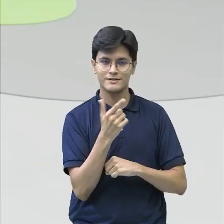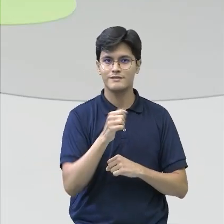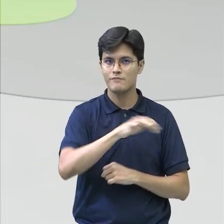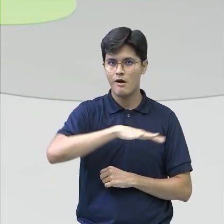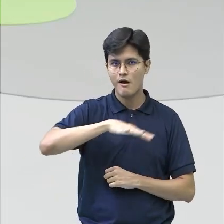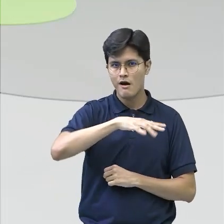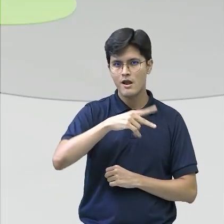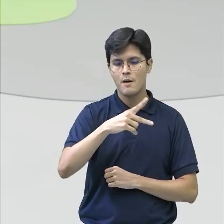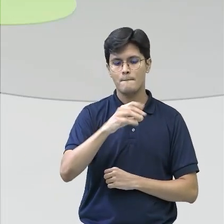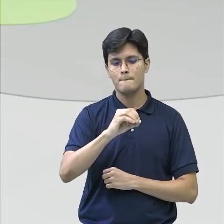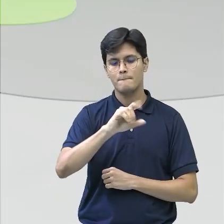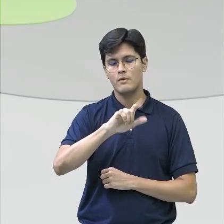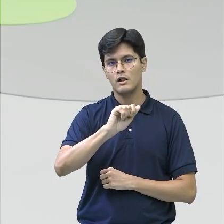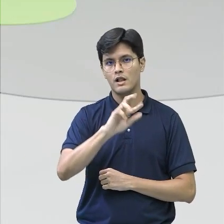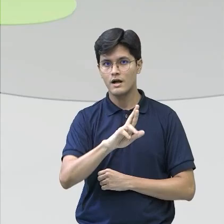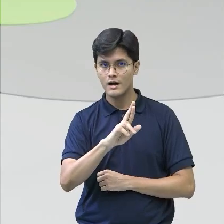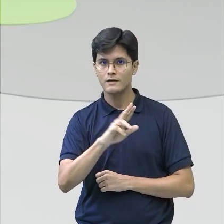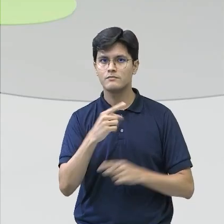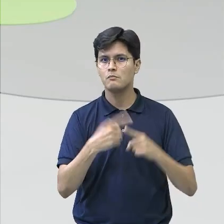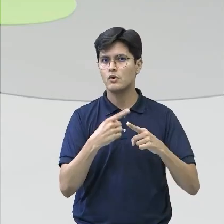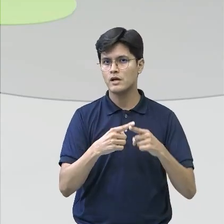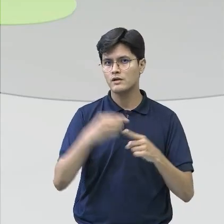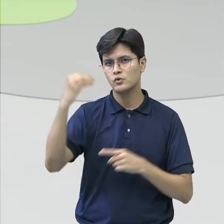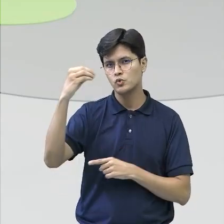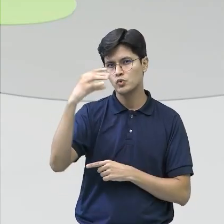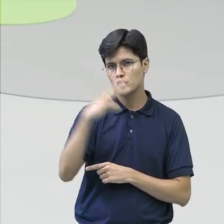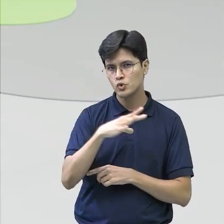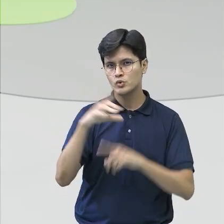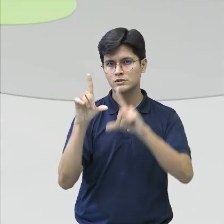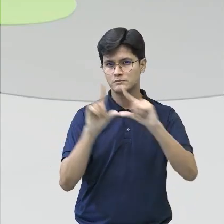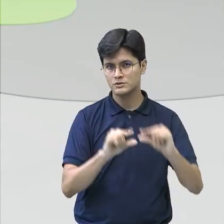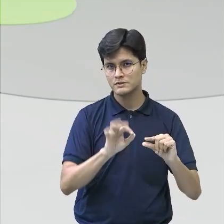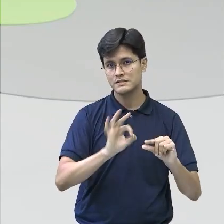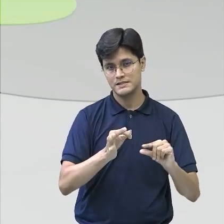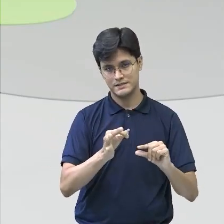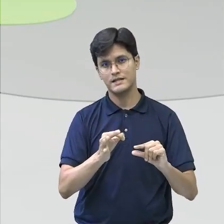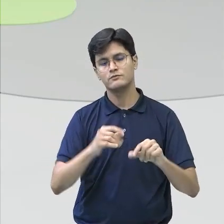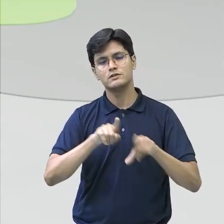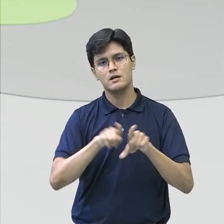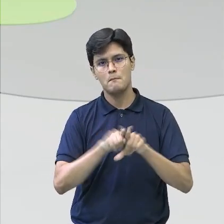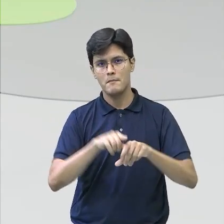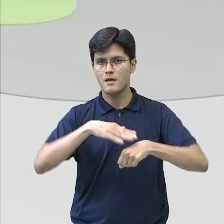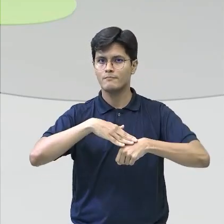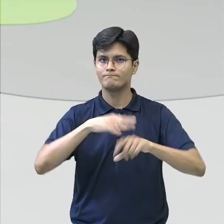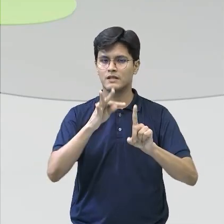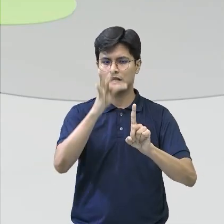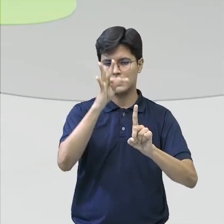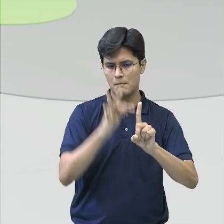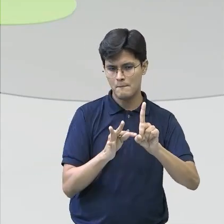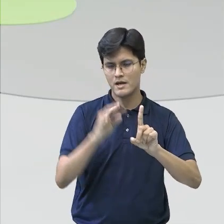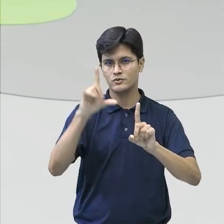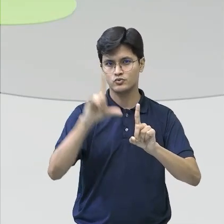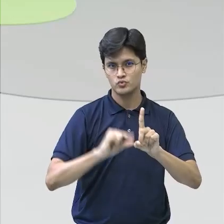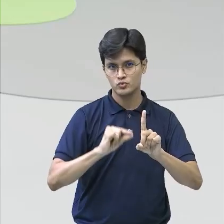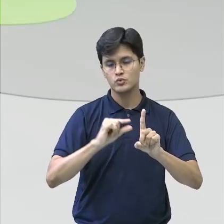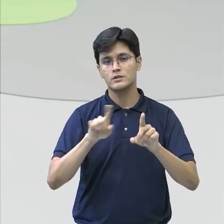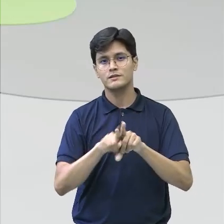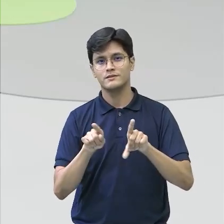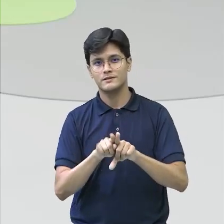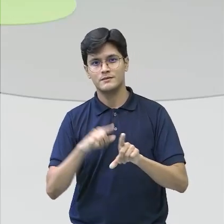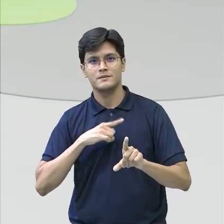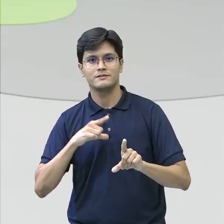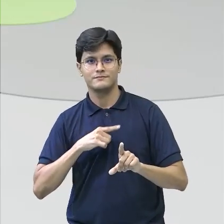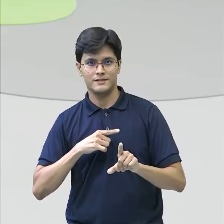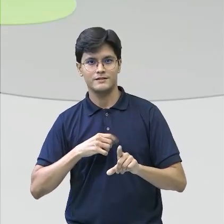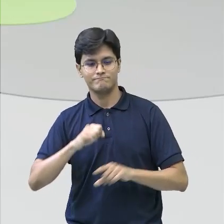menos incidência de luz, é mais frio. Aqui no meio amarelo a gente observa aí que ela vai ter ali uma zona